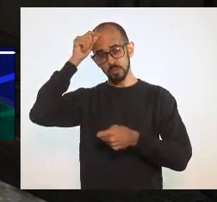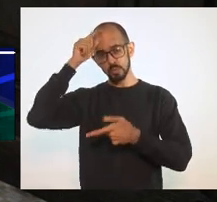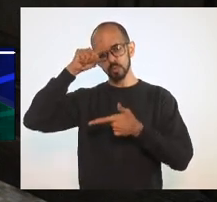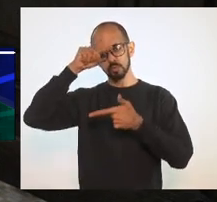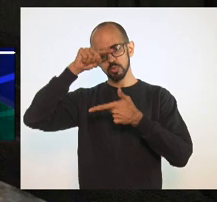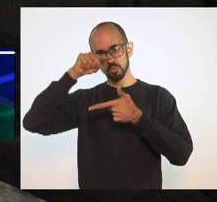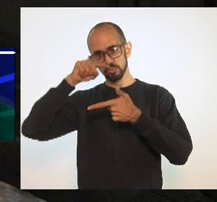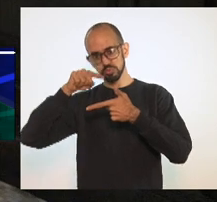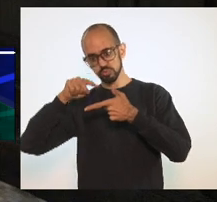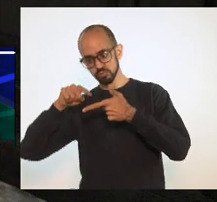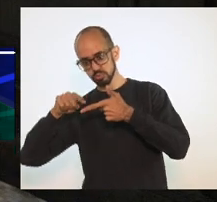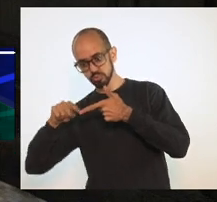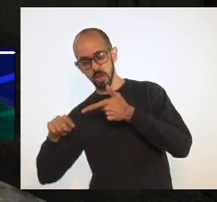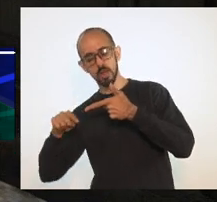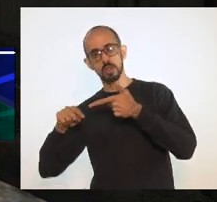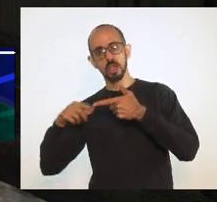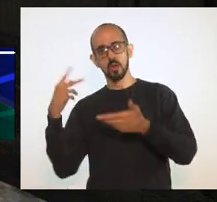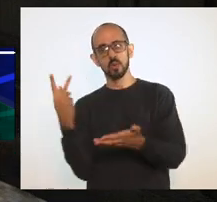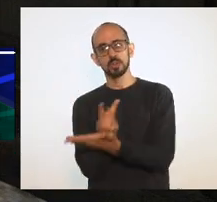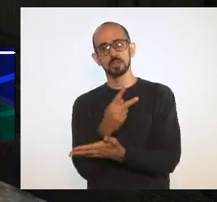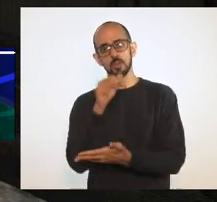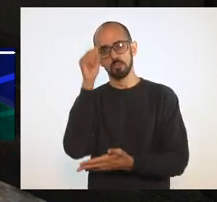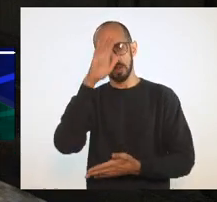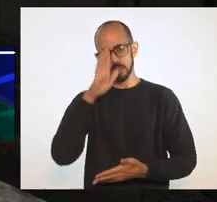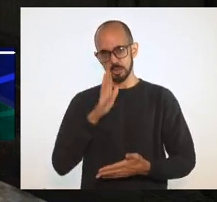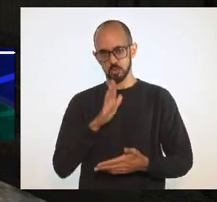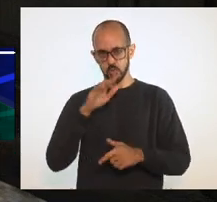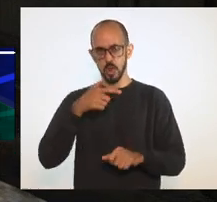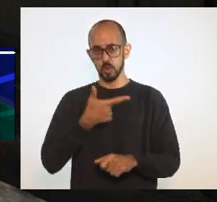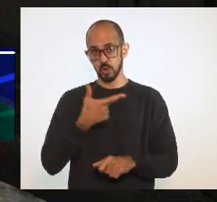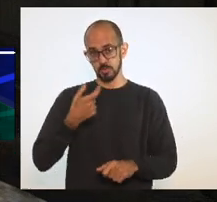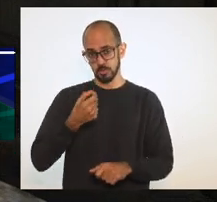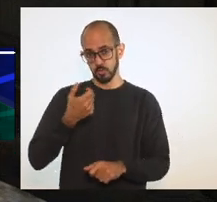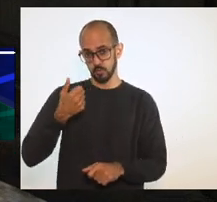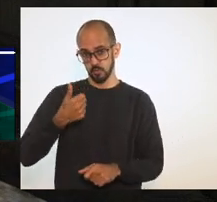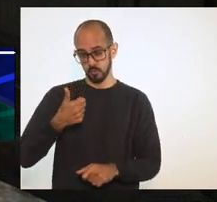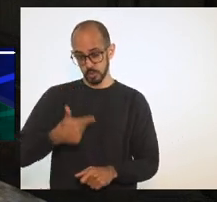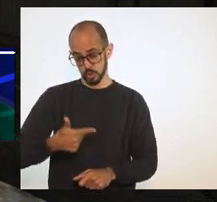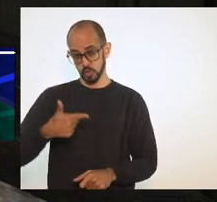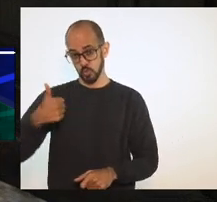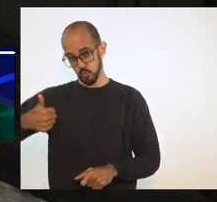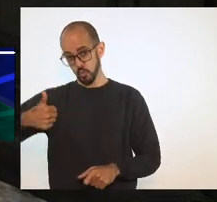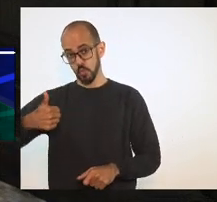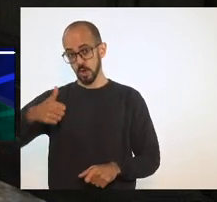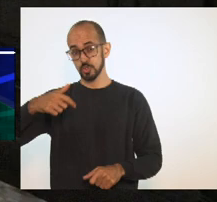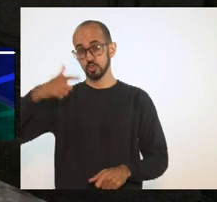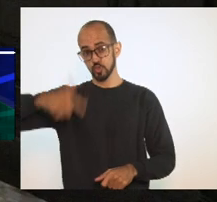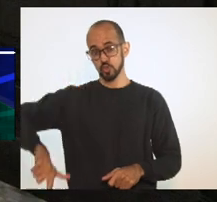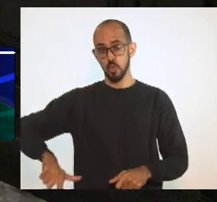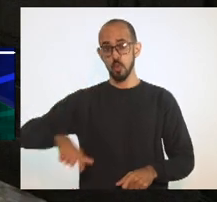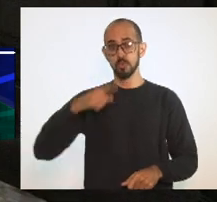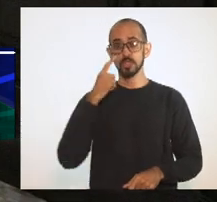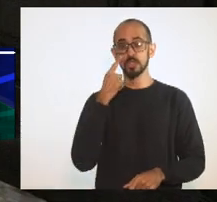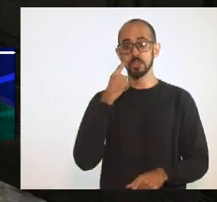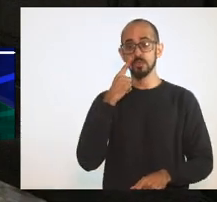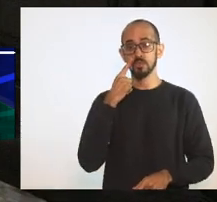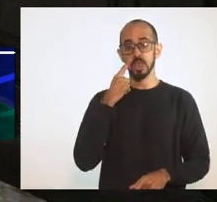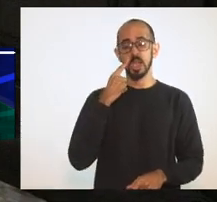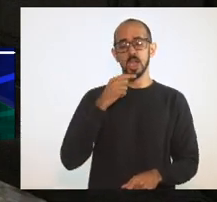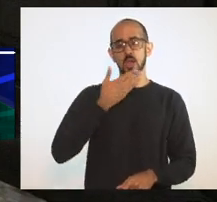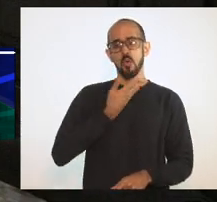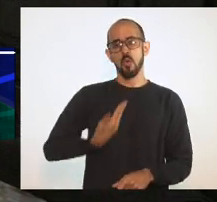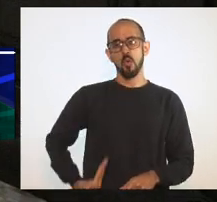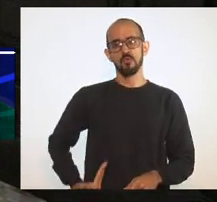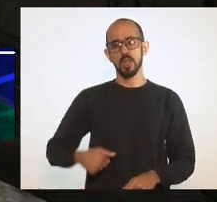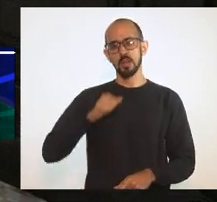econômica que aconteceu no nosso país. Agora, nesse ano 2021, a gente vê mais uma vez o governo federal patinando,